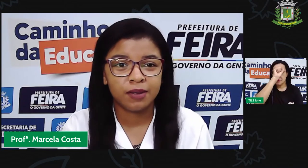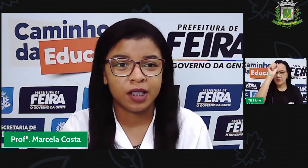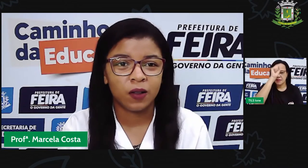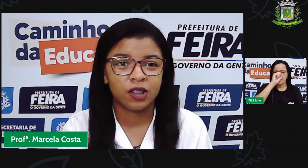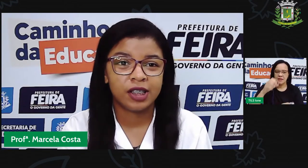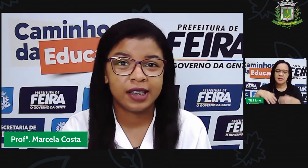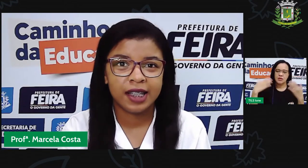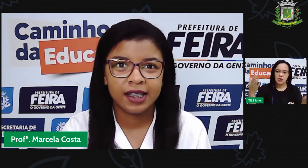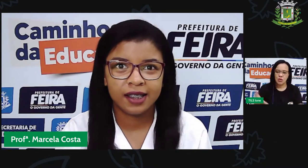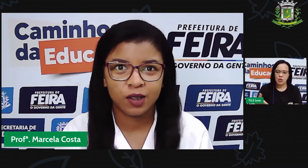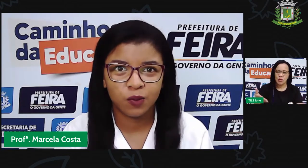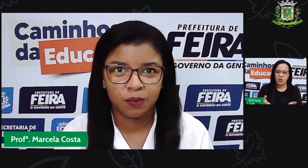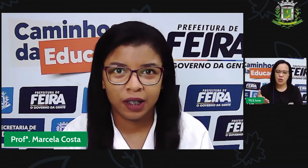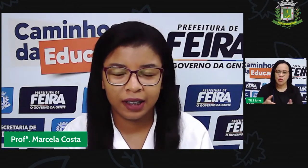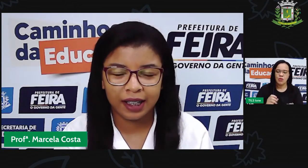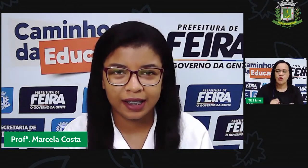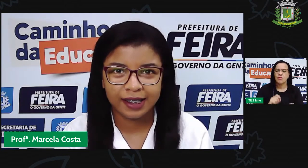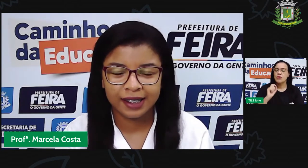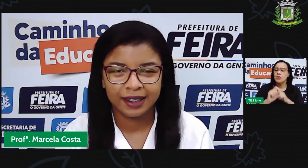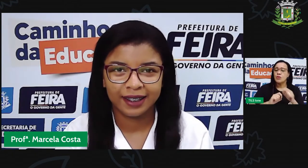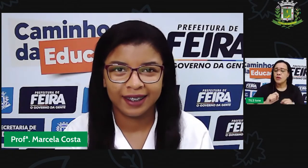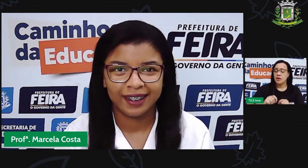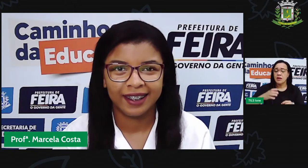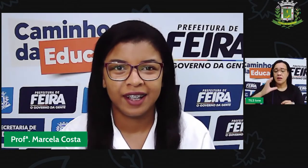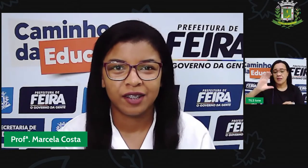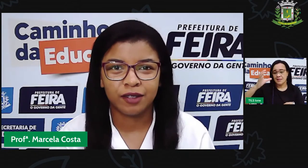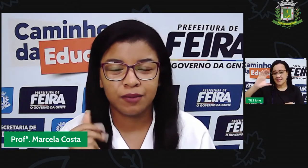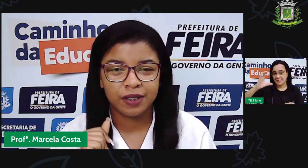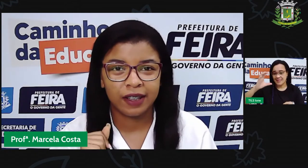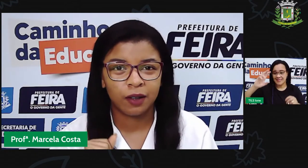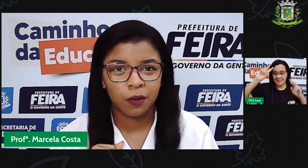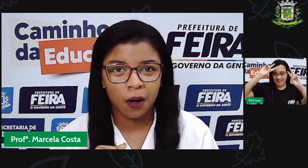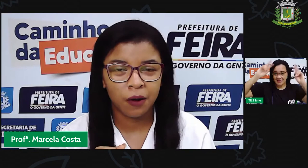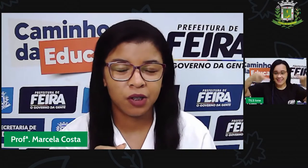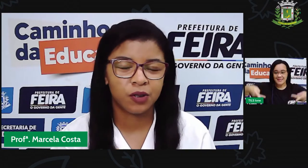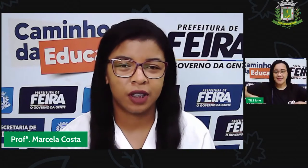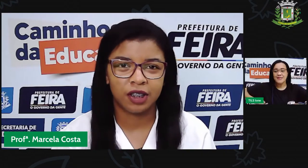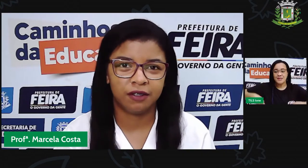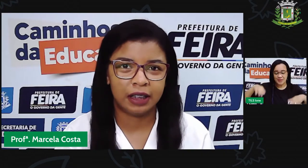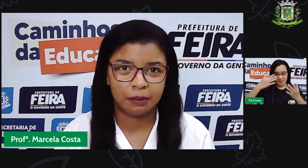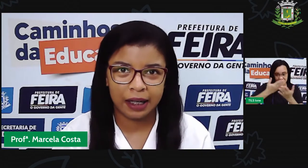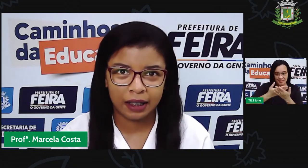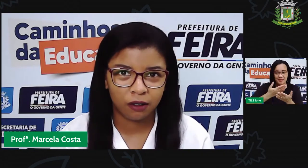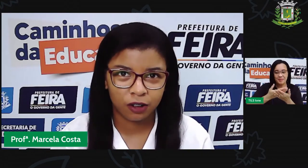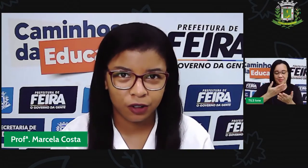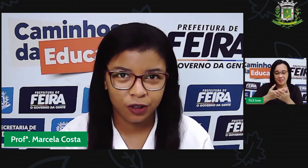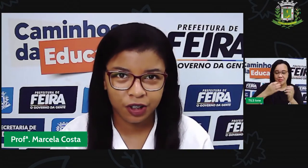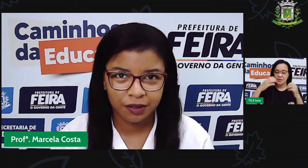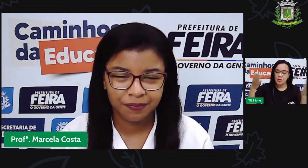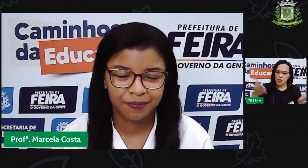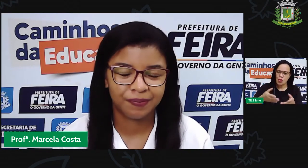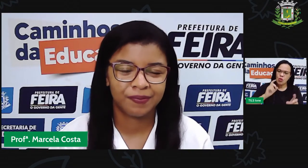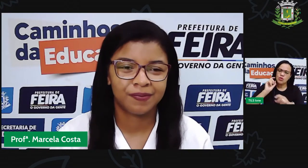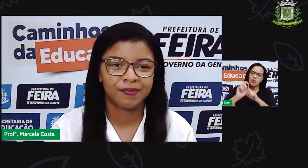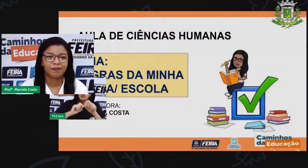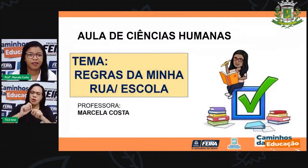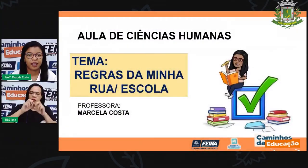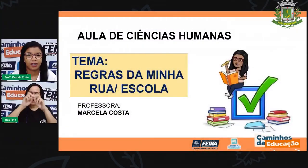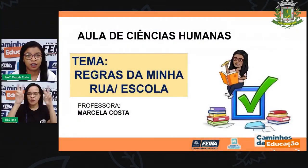hoje nós tivemos a aula de ciência romana. Vamos ver qual a gente vai trabalhar na aula de hoje?